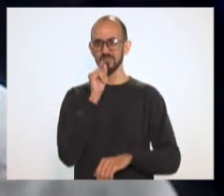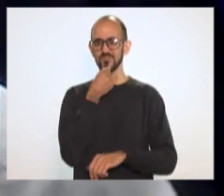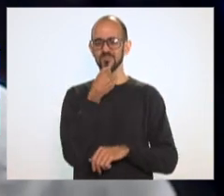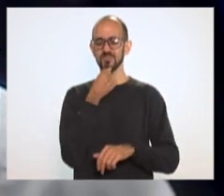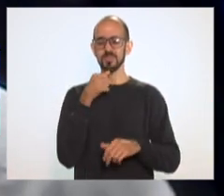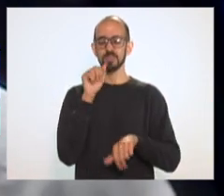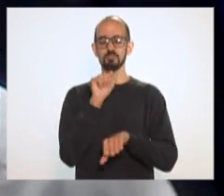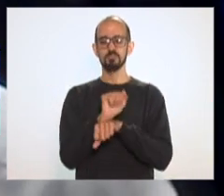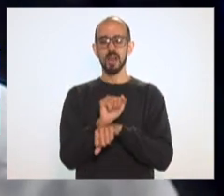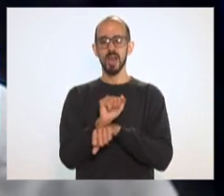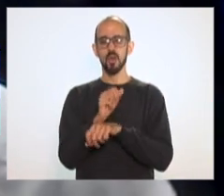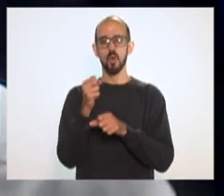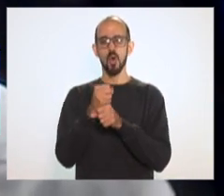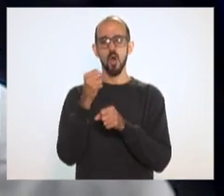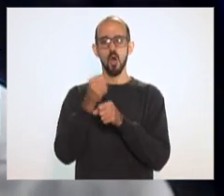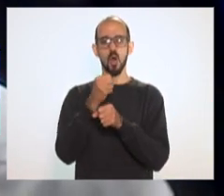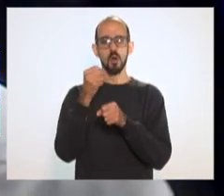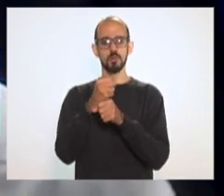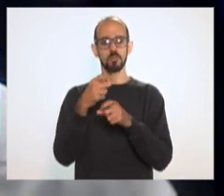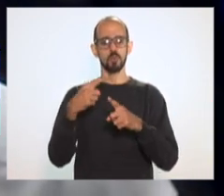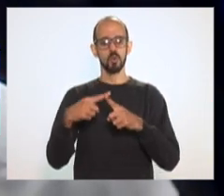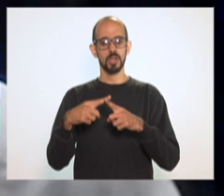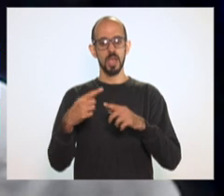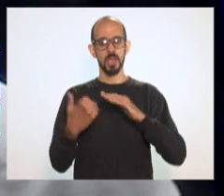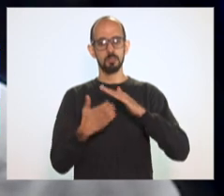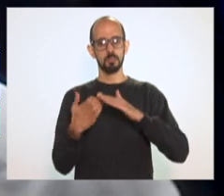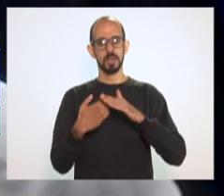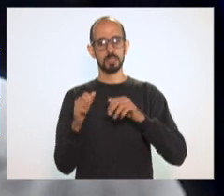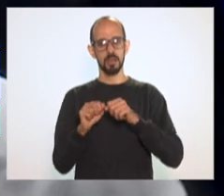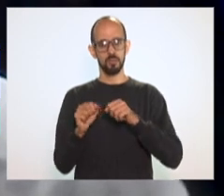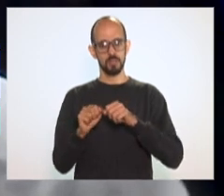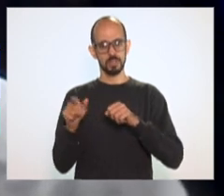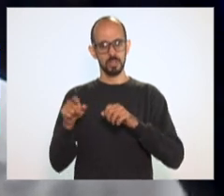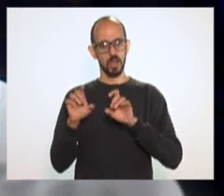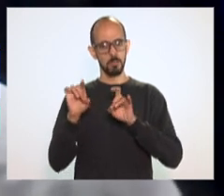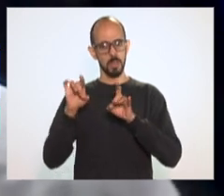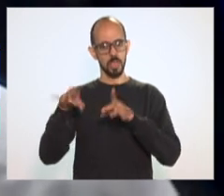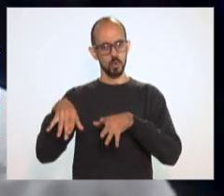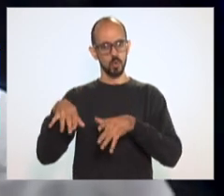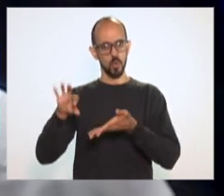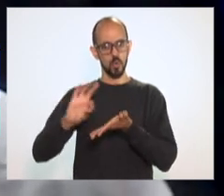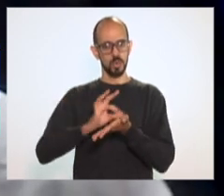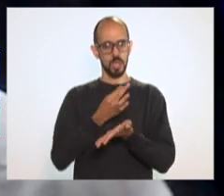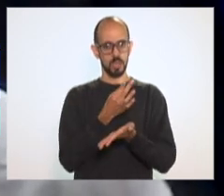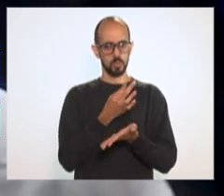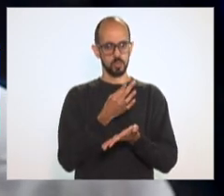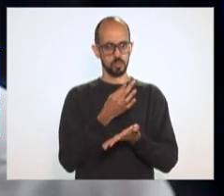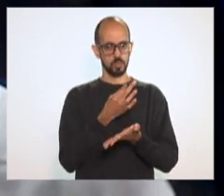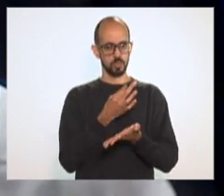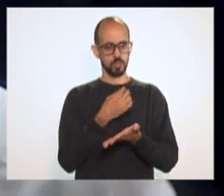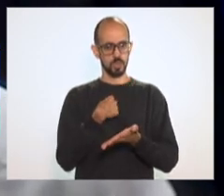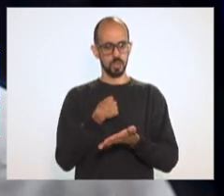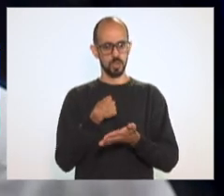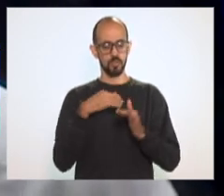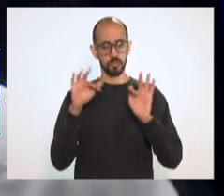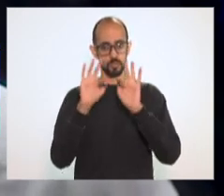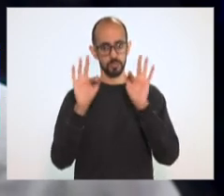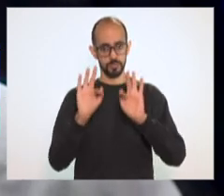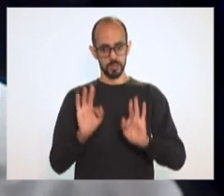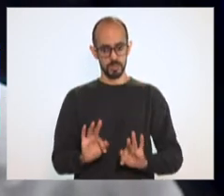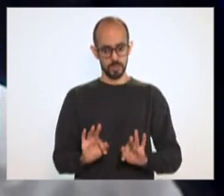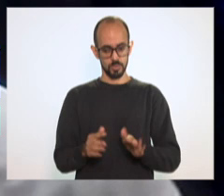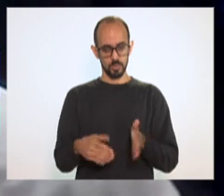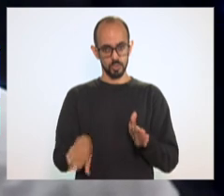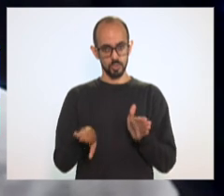paralisadas porque a empresa que estava executando abandonou o contrato fiquei muito feliz hoje ao